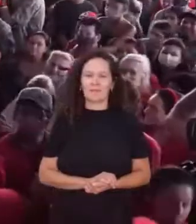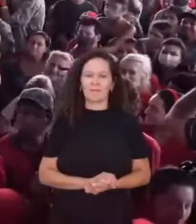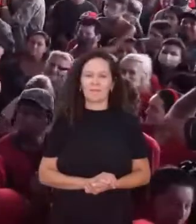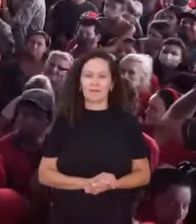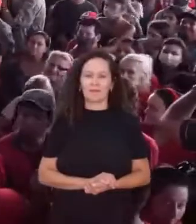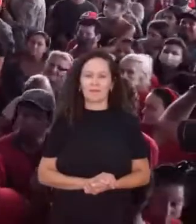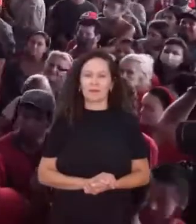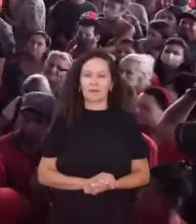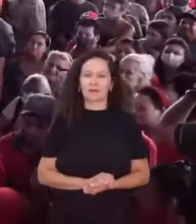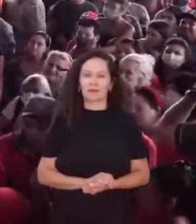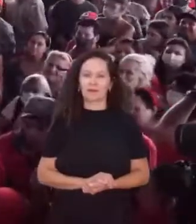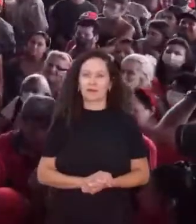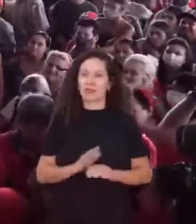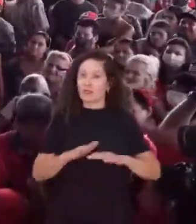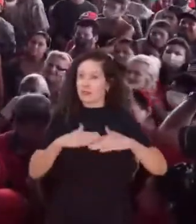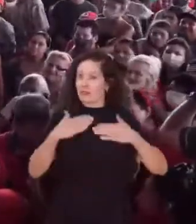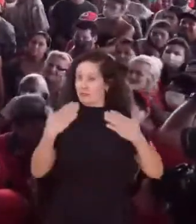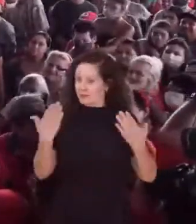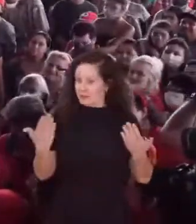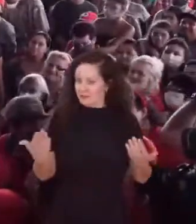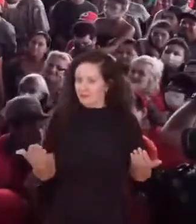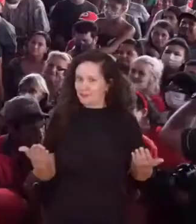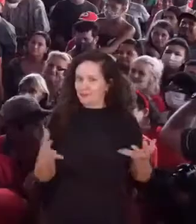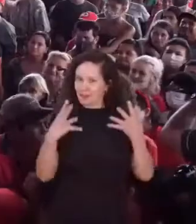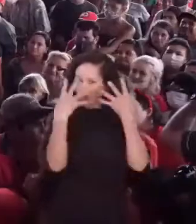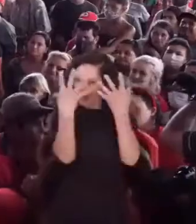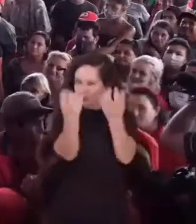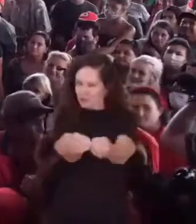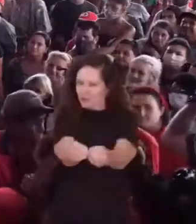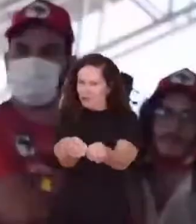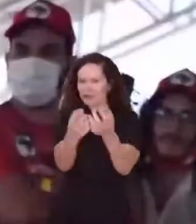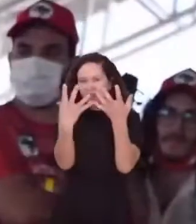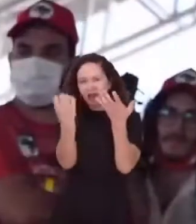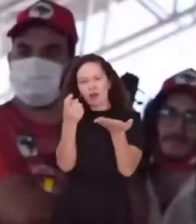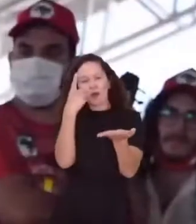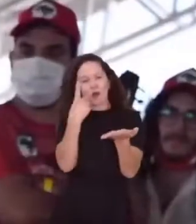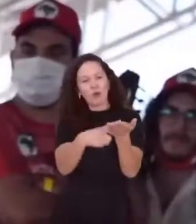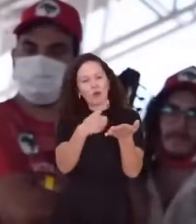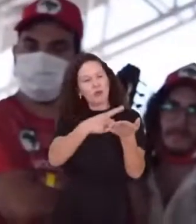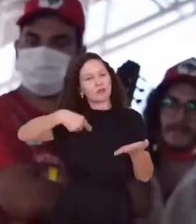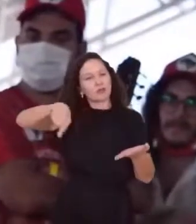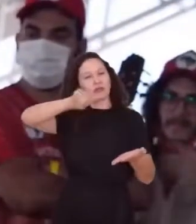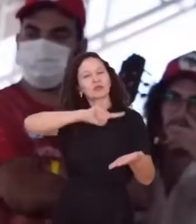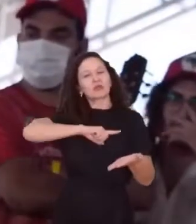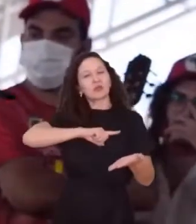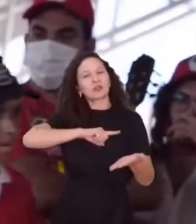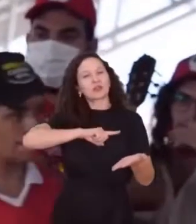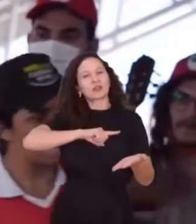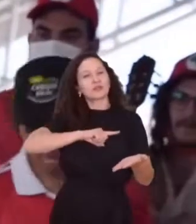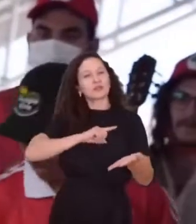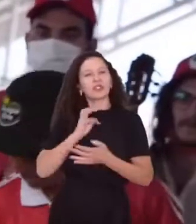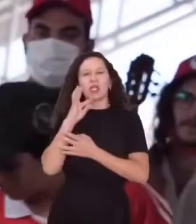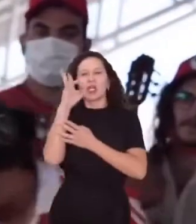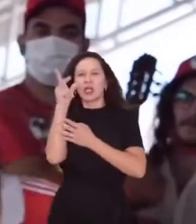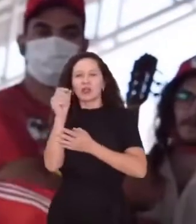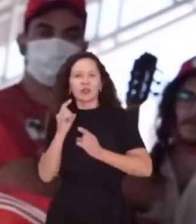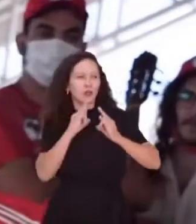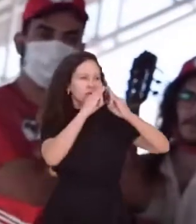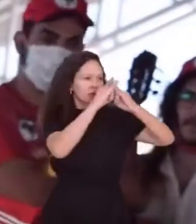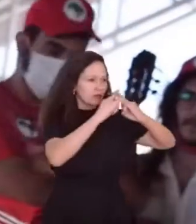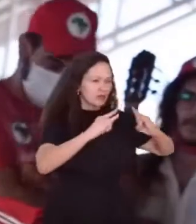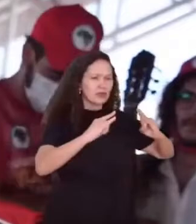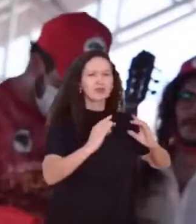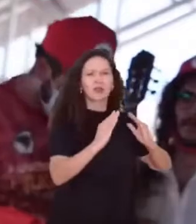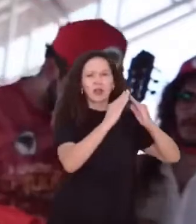Então, vamos assumir o compromisso em todos os assentamentos e em todos os